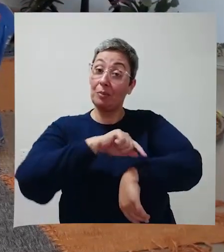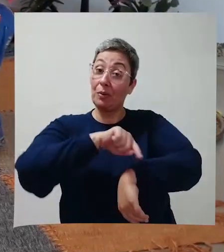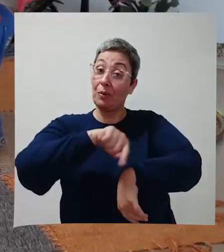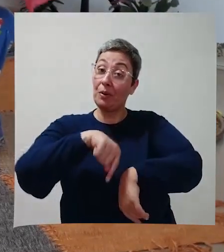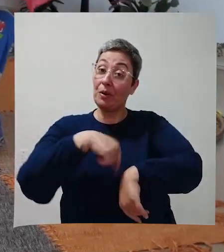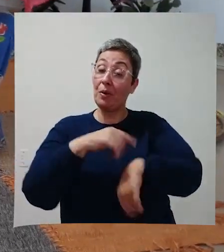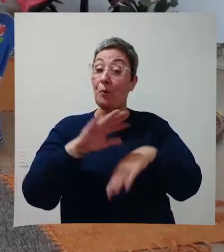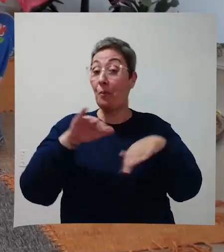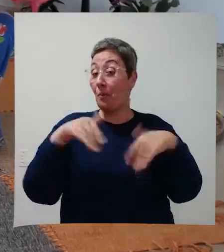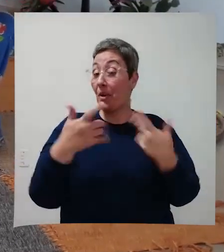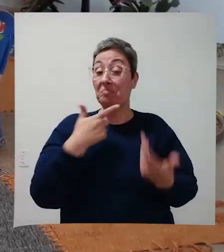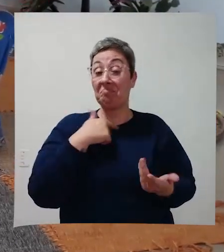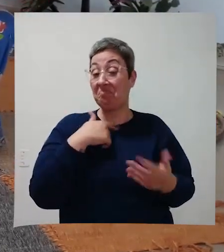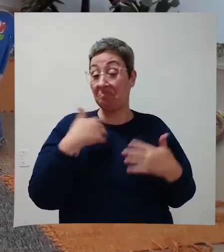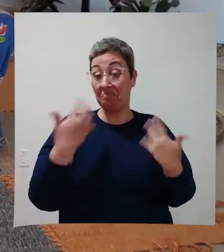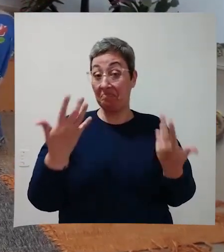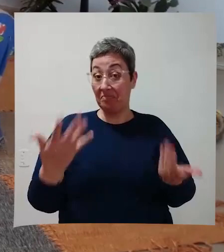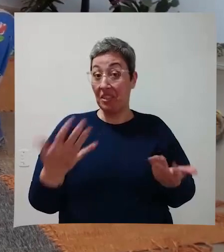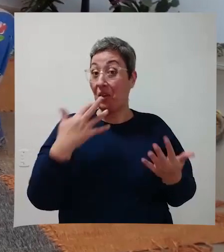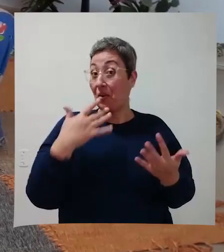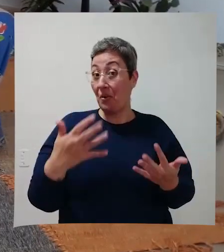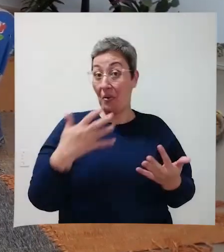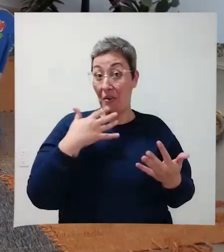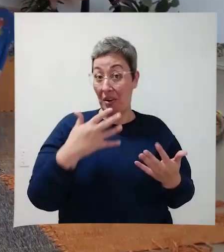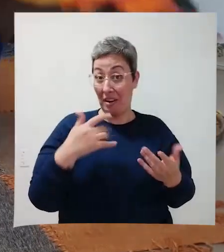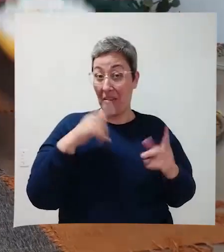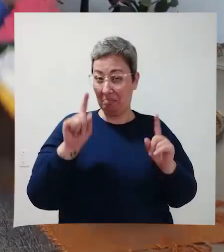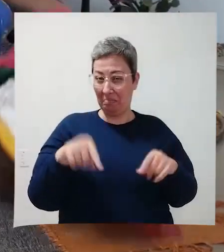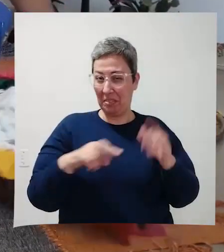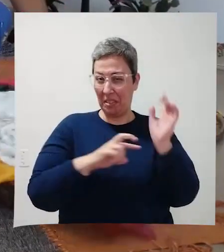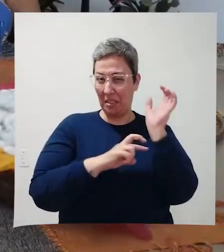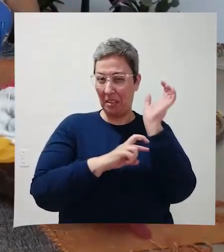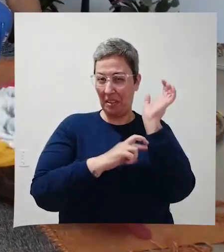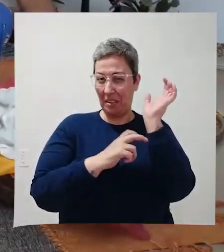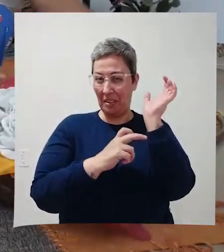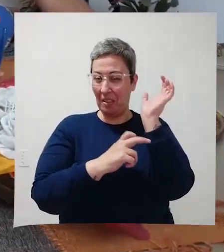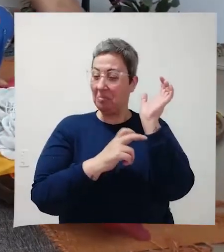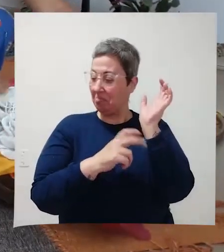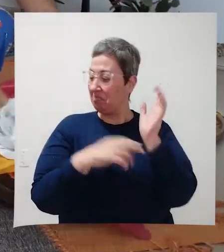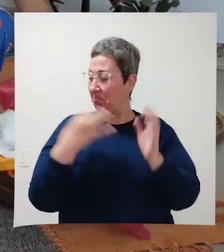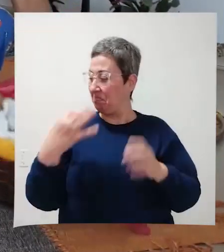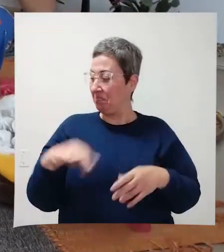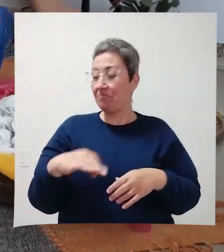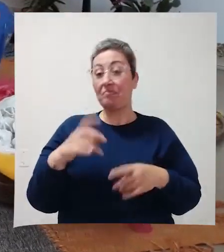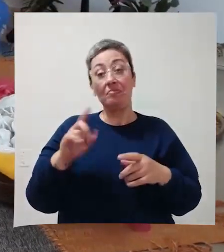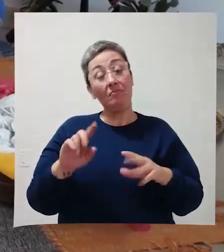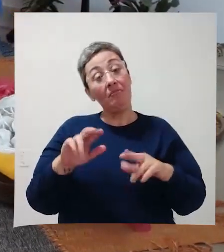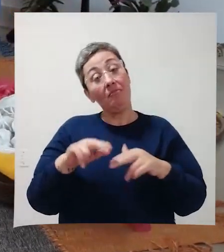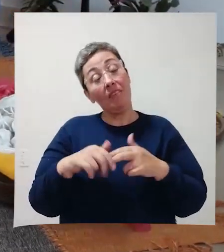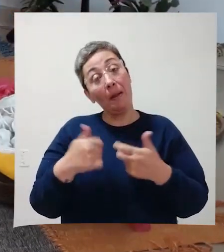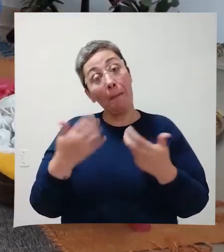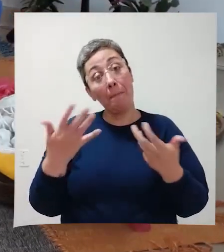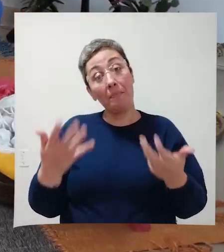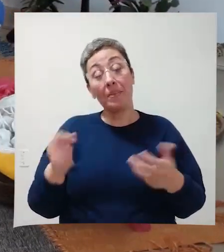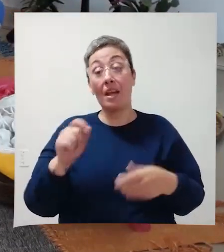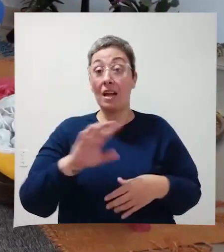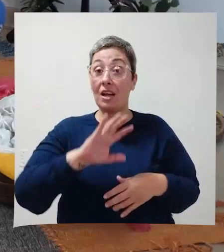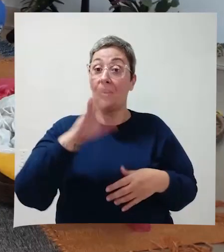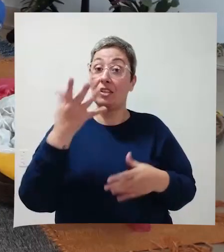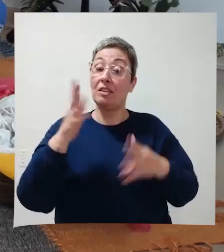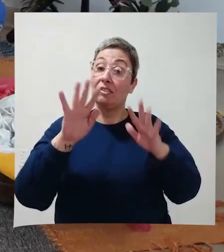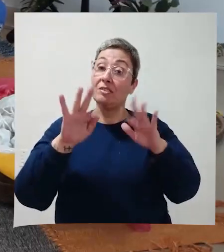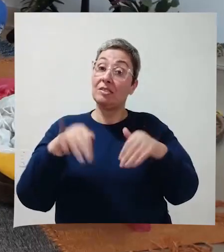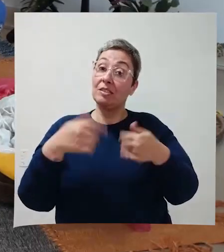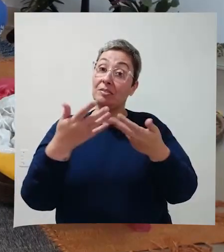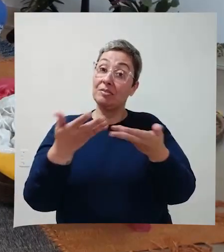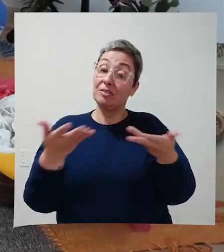tempo, quando ele quiser. Colorido, não esse nosso camaleão? Sim, muito. E assim aconteceu o